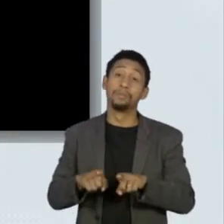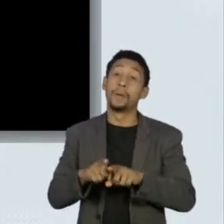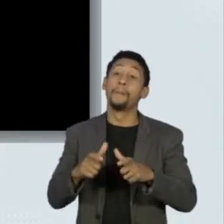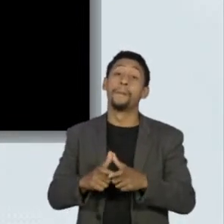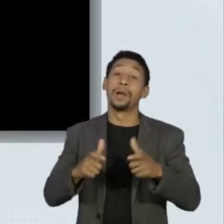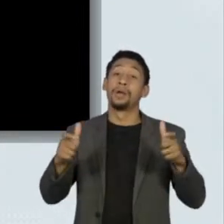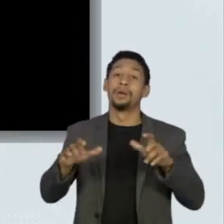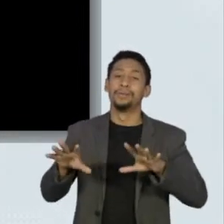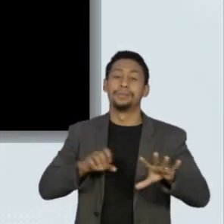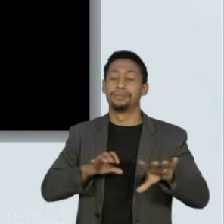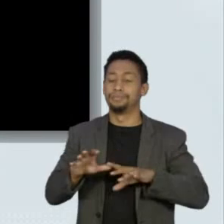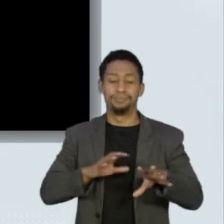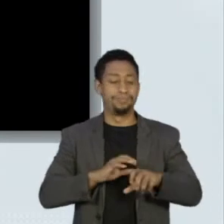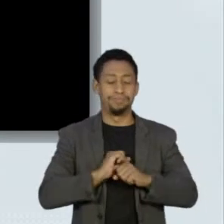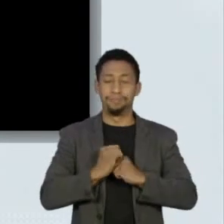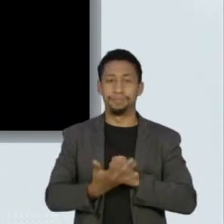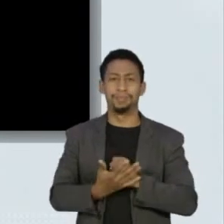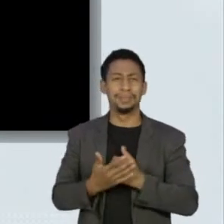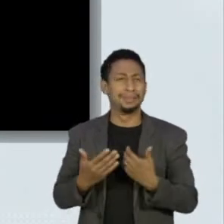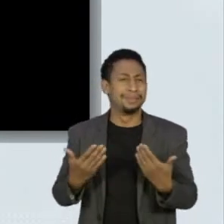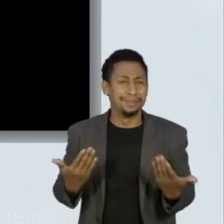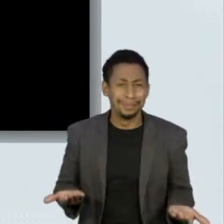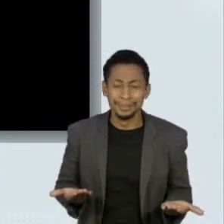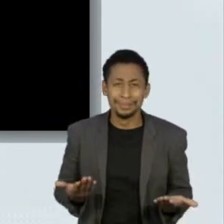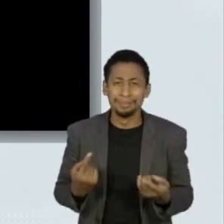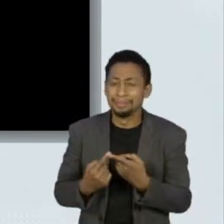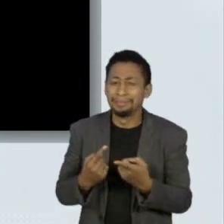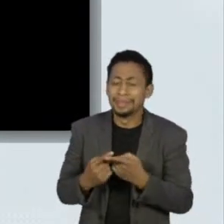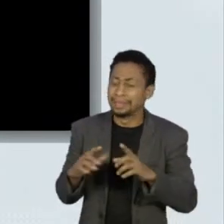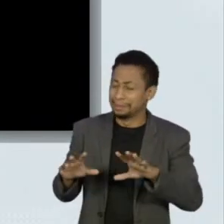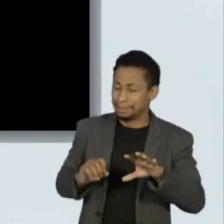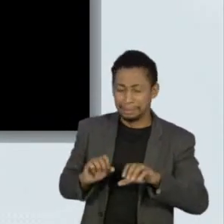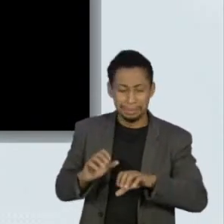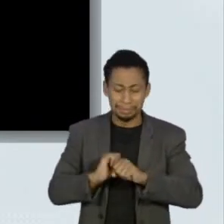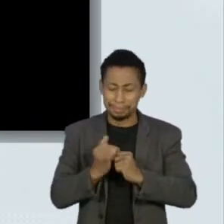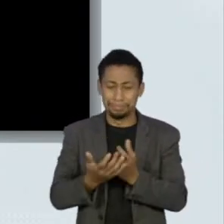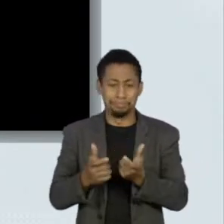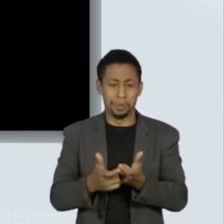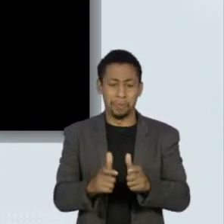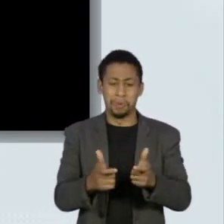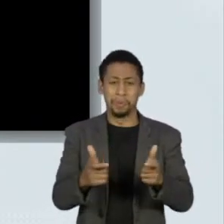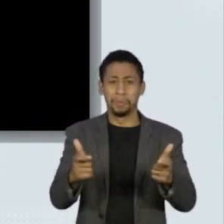casos. E qual é a vantagem de ter maior número de casos? Que com um estudo